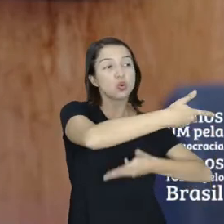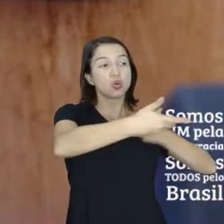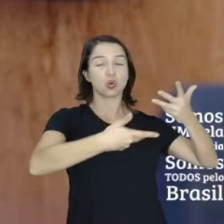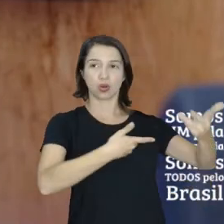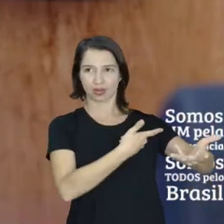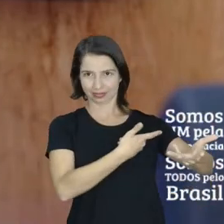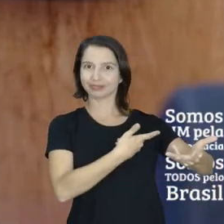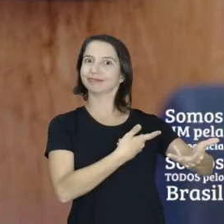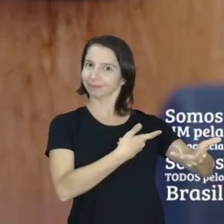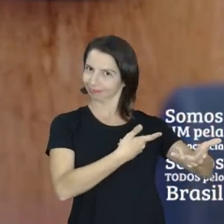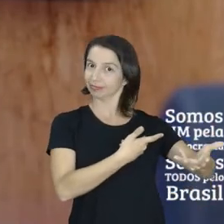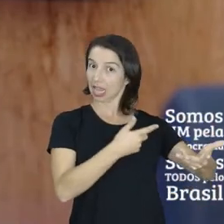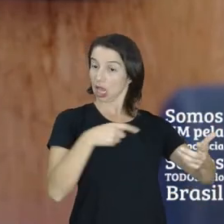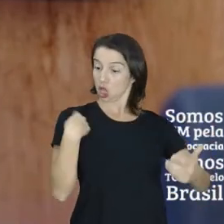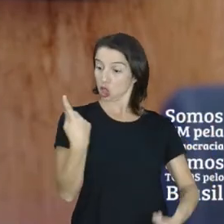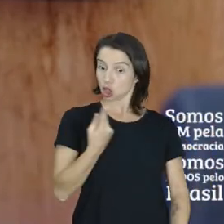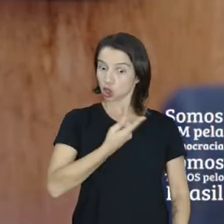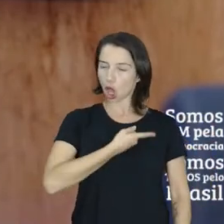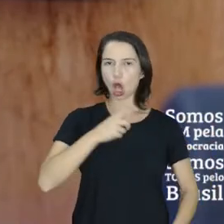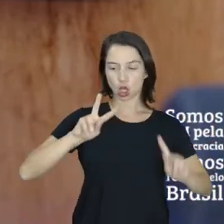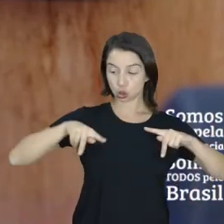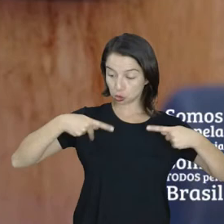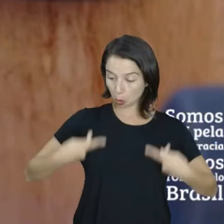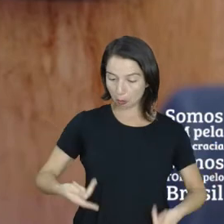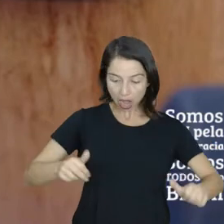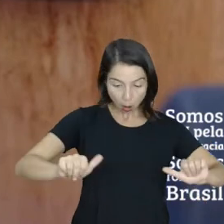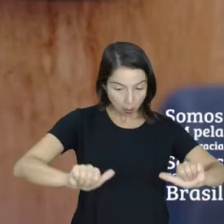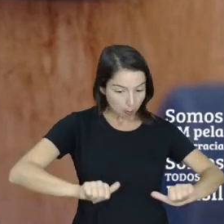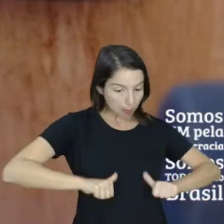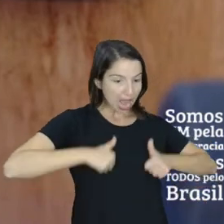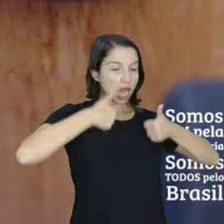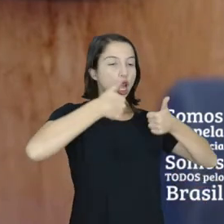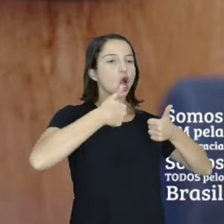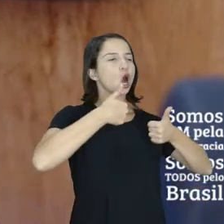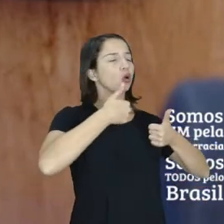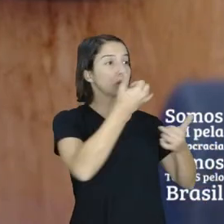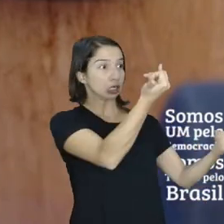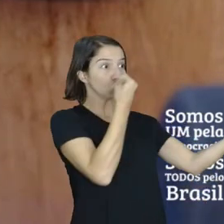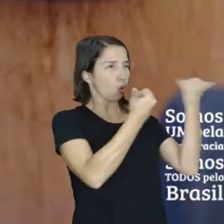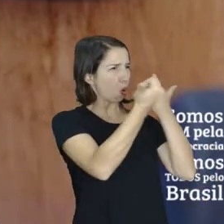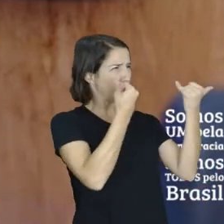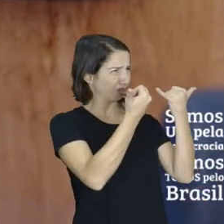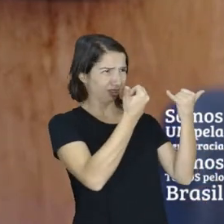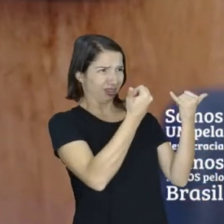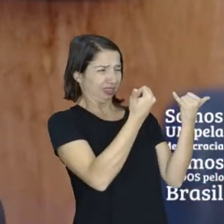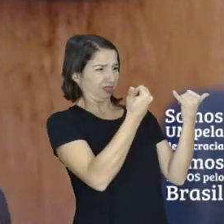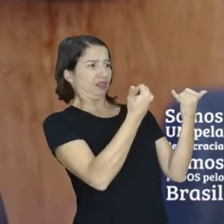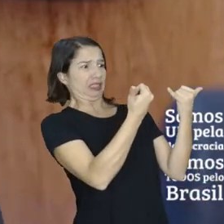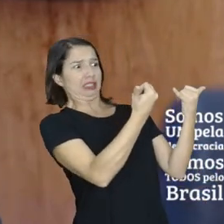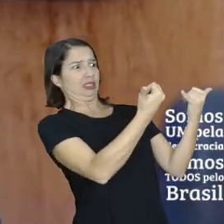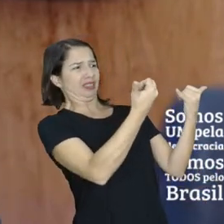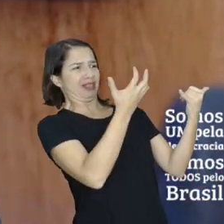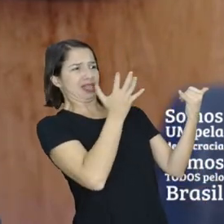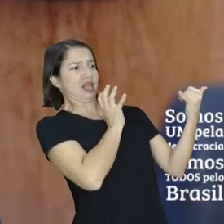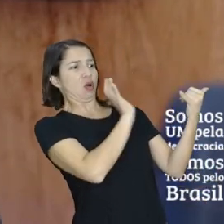não quer ouvir. É preciso saber ouvir. Então, eu acho que é o contrário, é